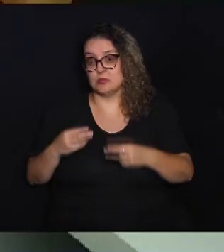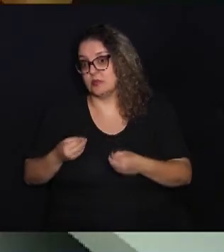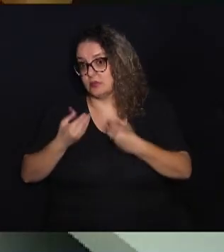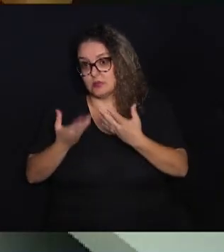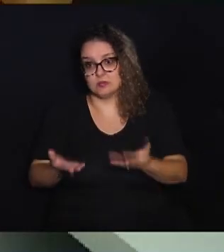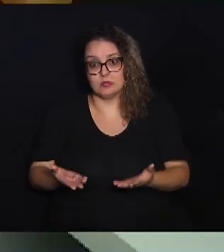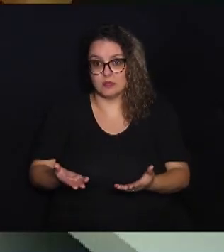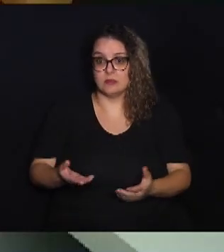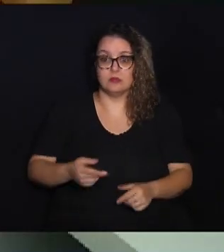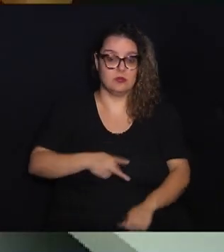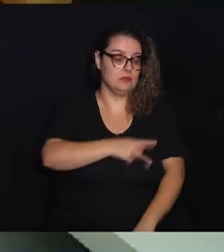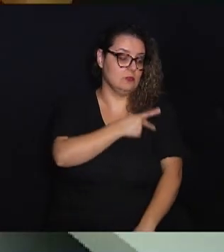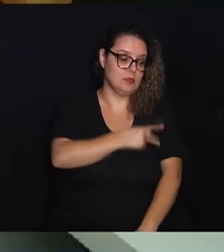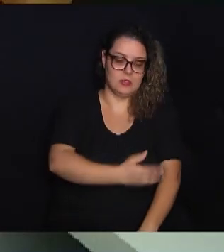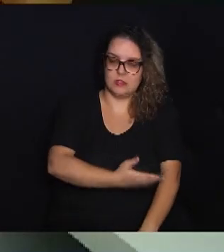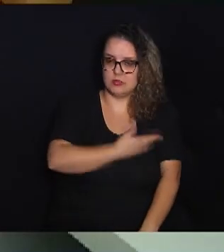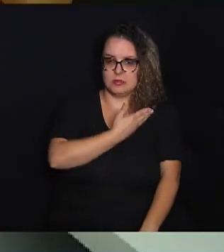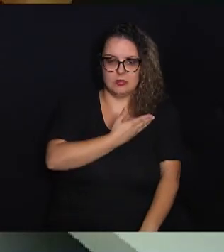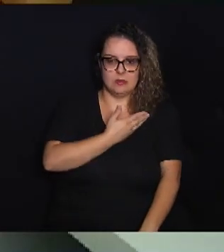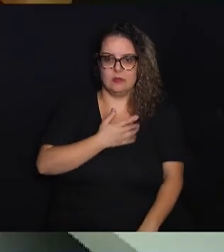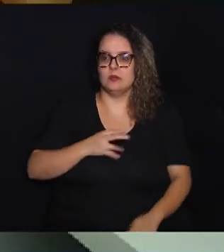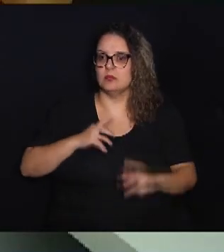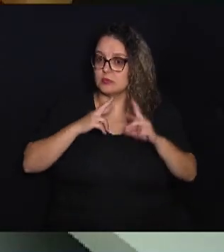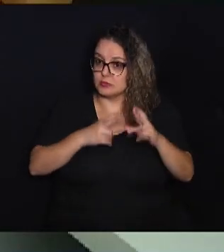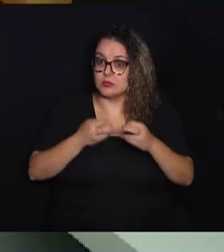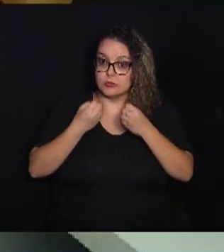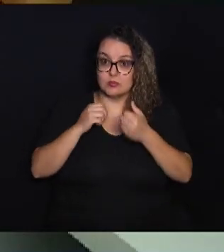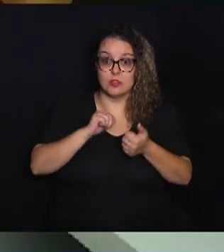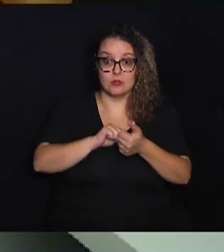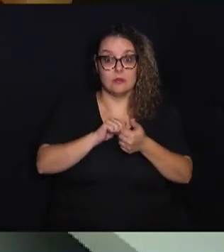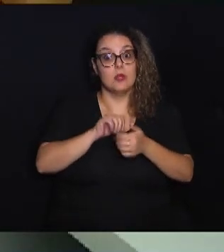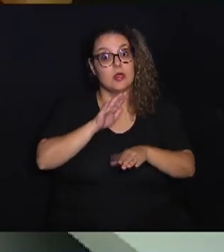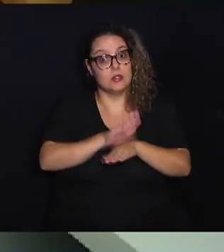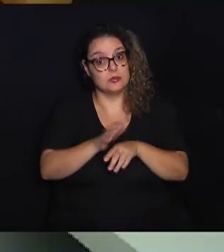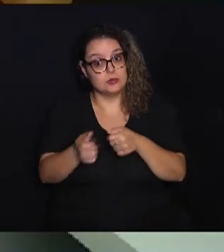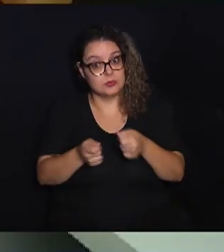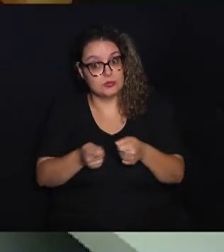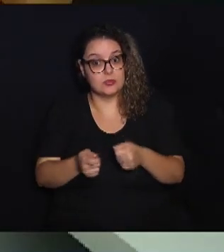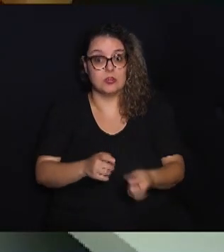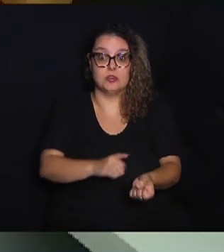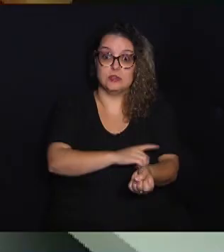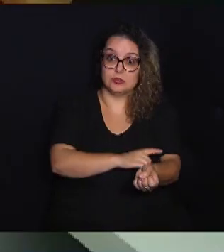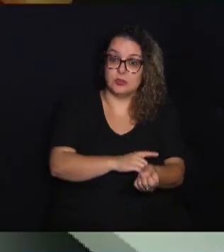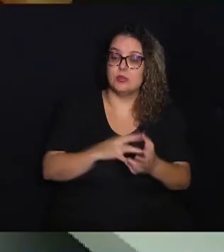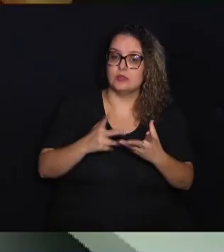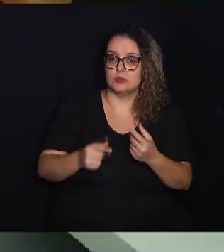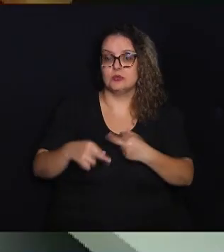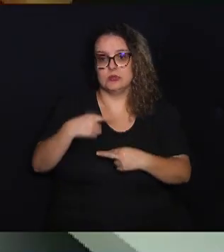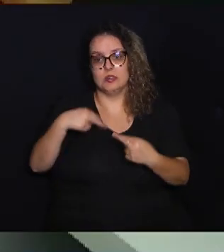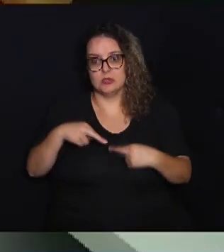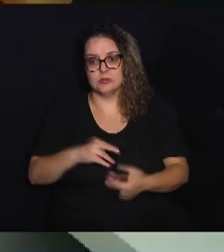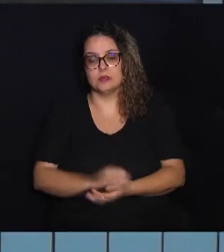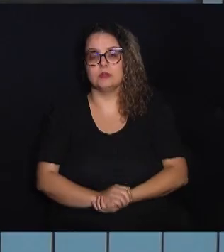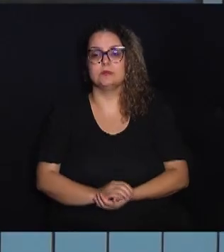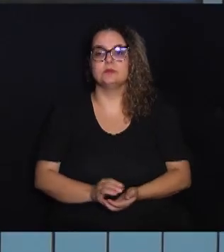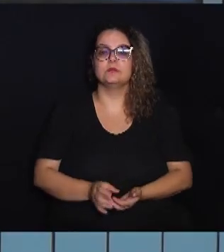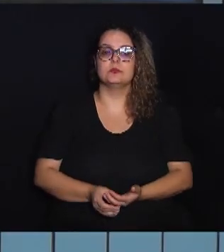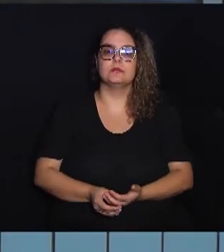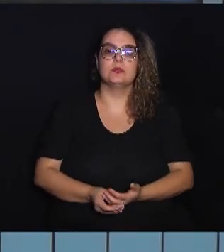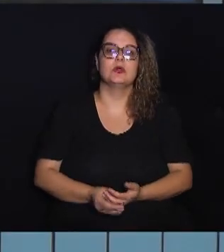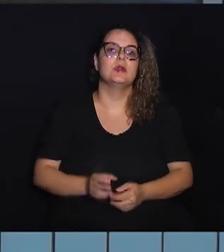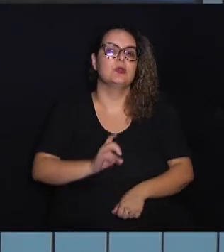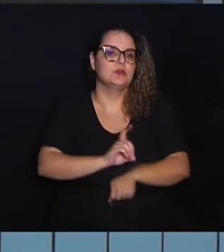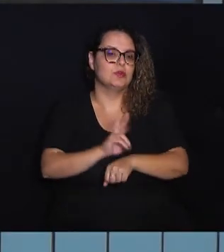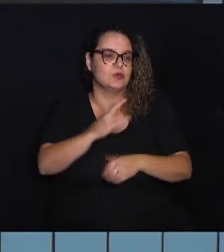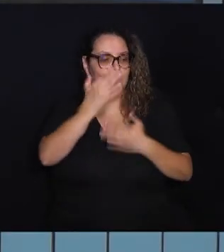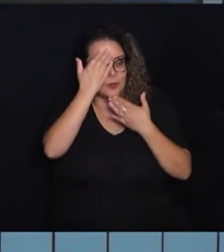lá, pressão alta, o sono de boa qualidade ajuda a controlar, a diabetes, então tudo está interligado. Doutor, muito obrigada